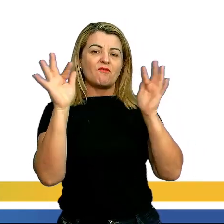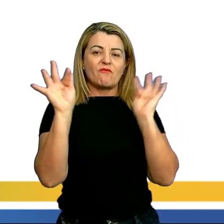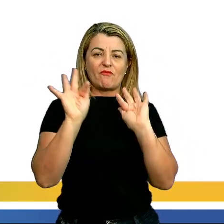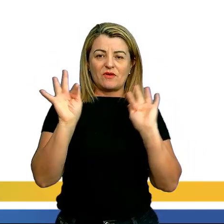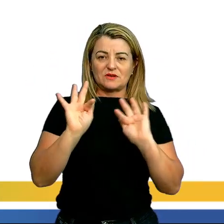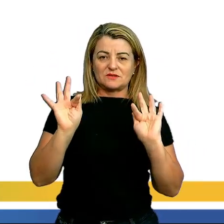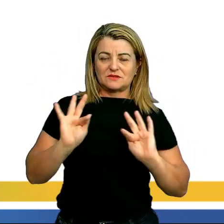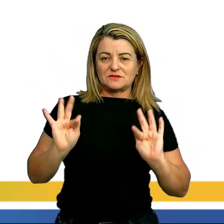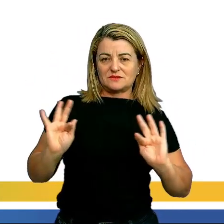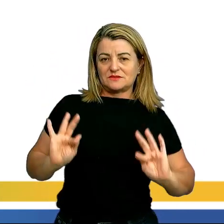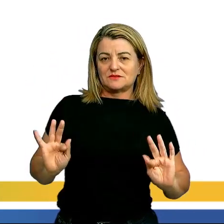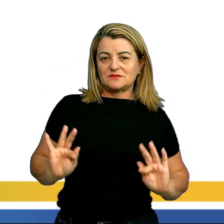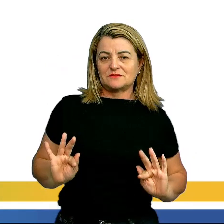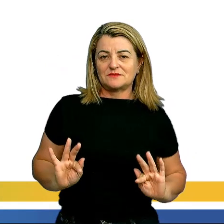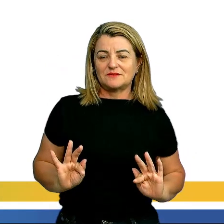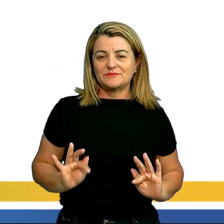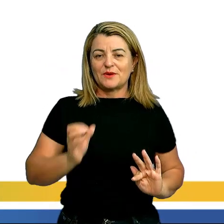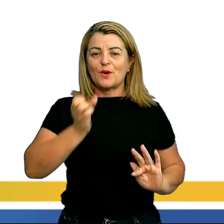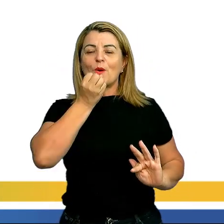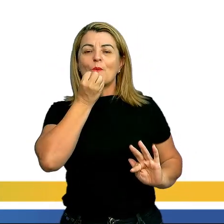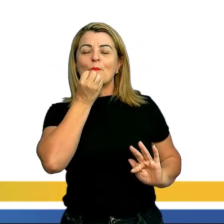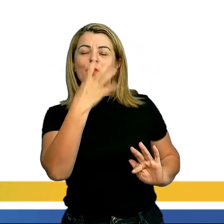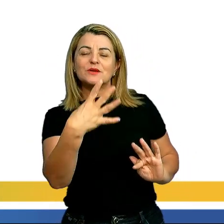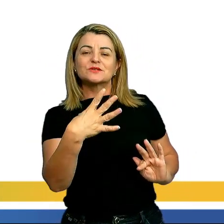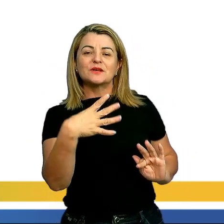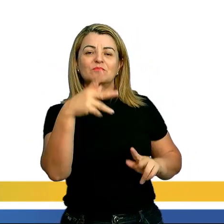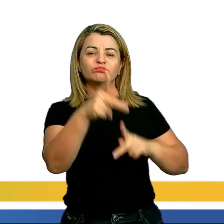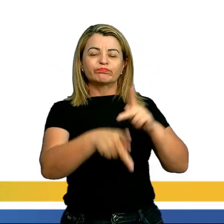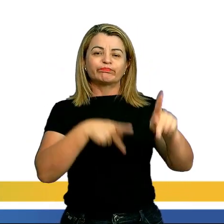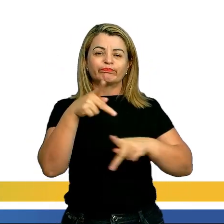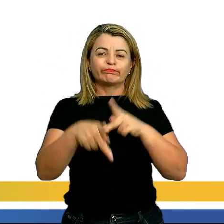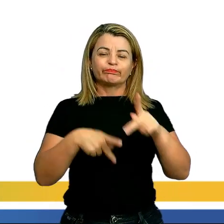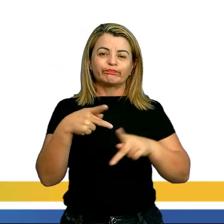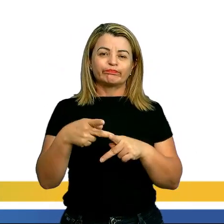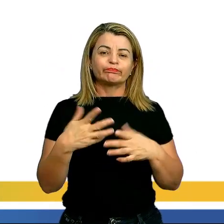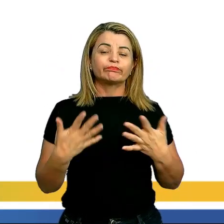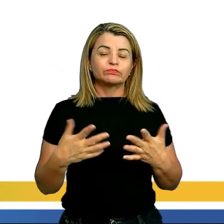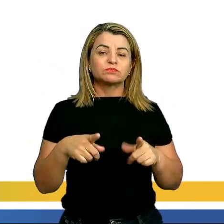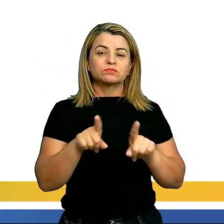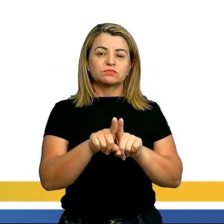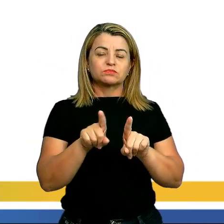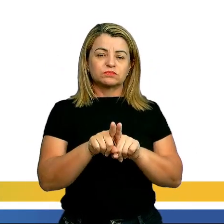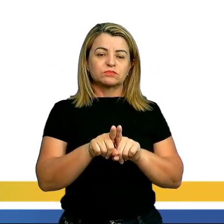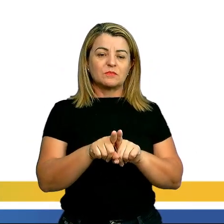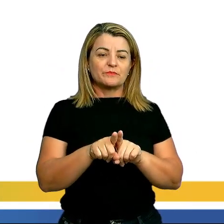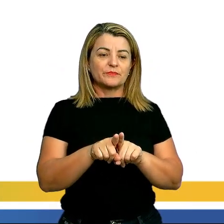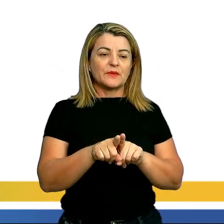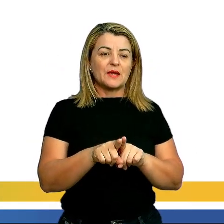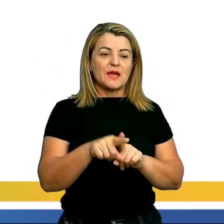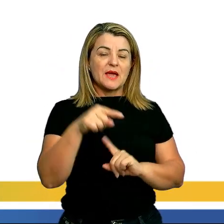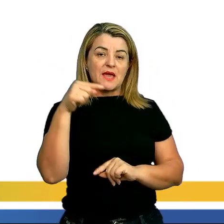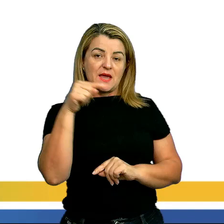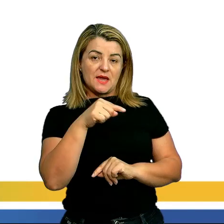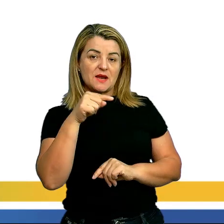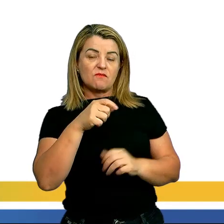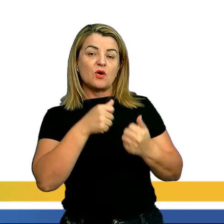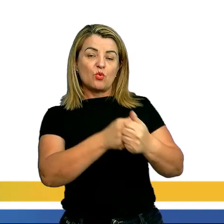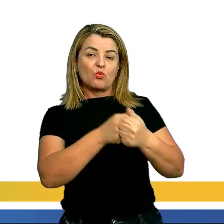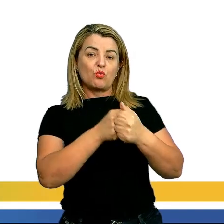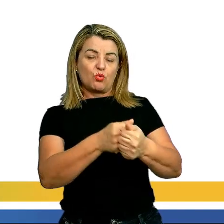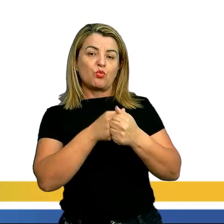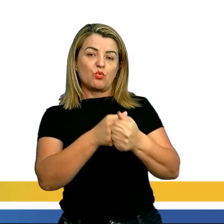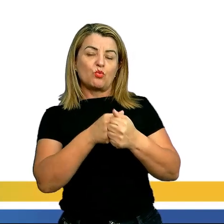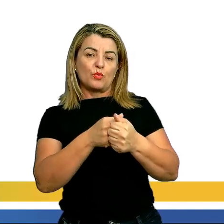né, garantindo que esse seria o bem-estar da população. Inclusive, gente, o welfare state ele vai acompanhar aí